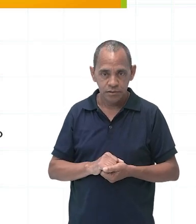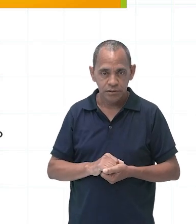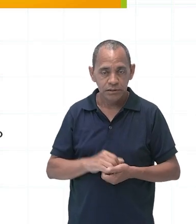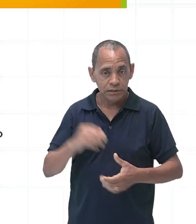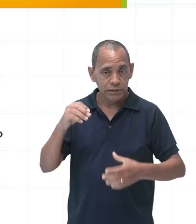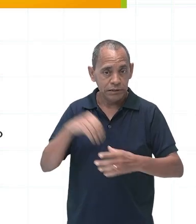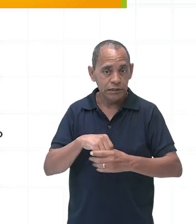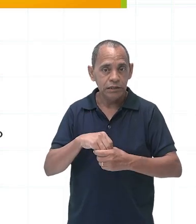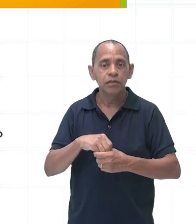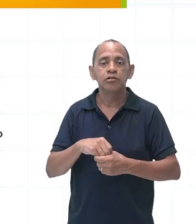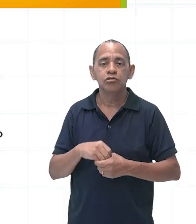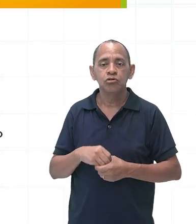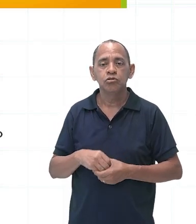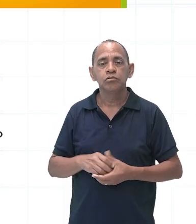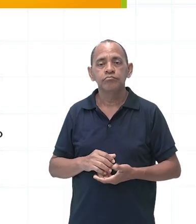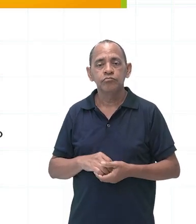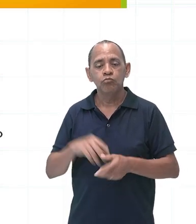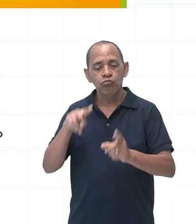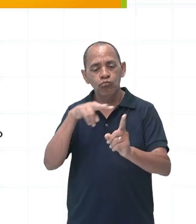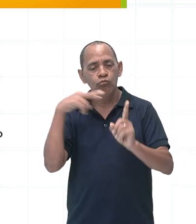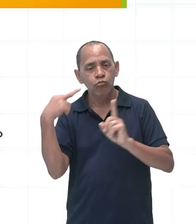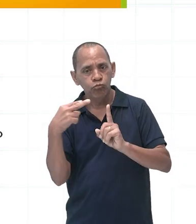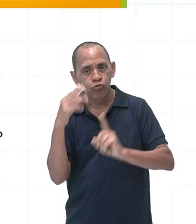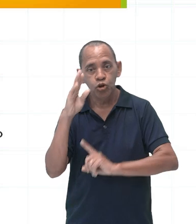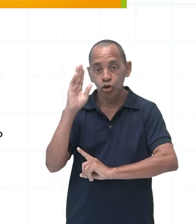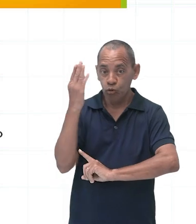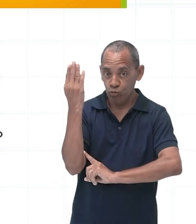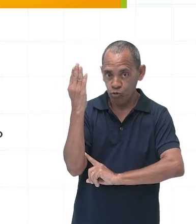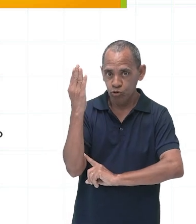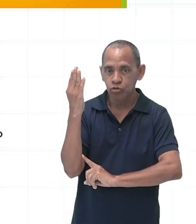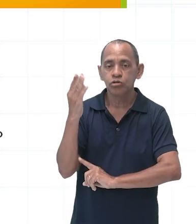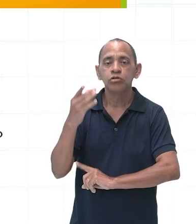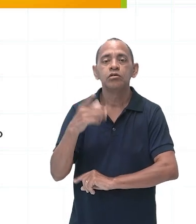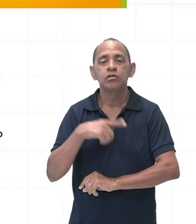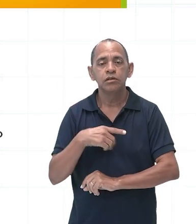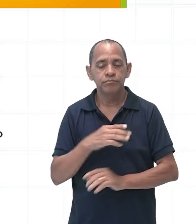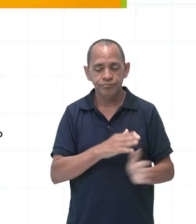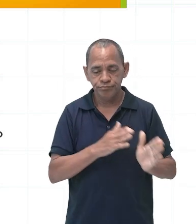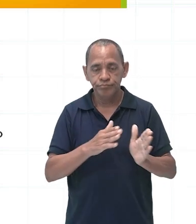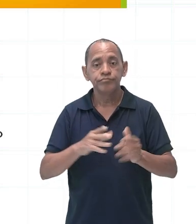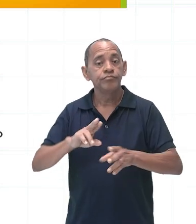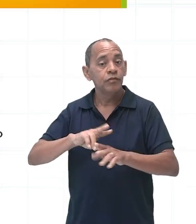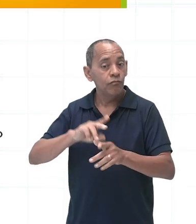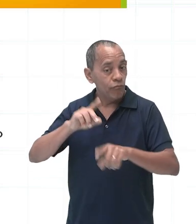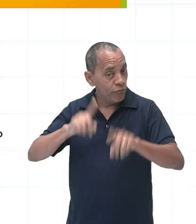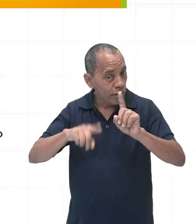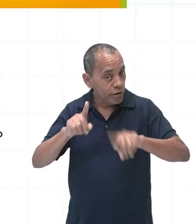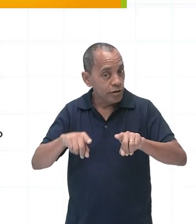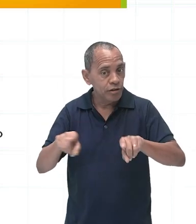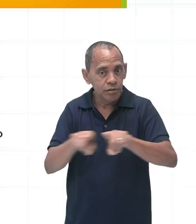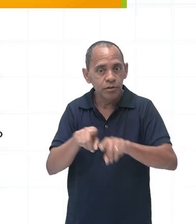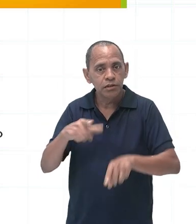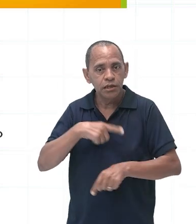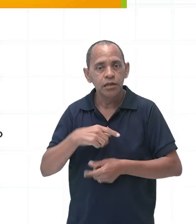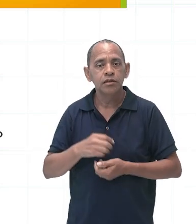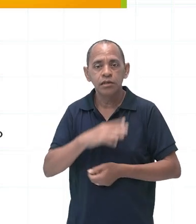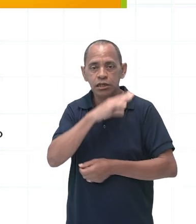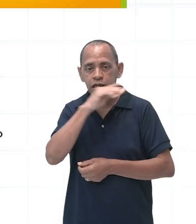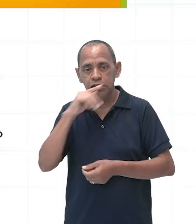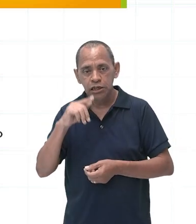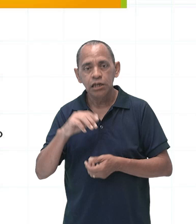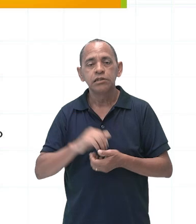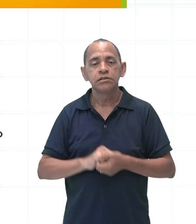biológico, da maturidade, né, de cada um, essas fases vão variar. Tem crianças